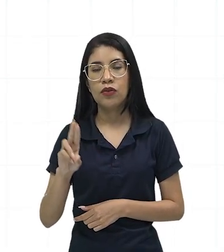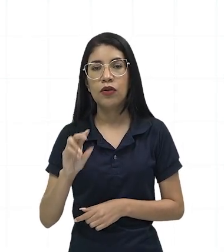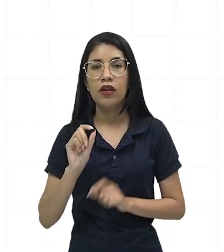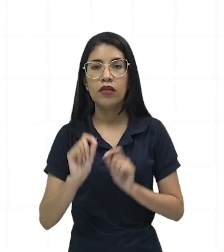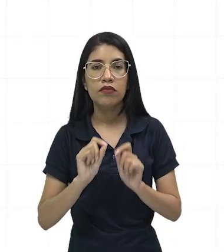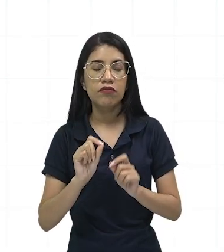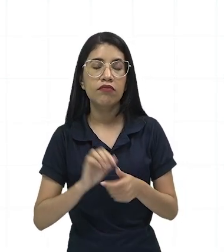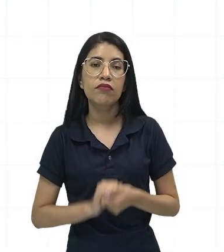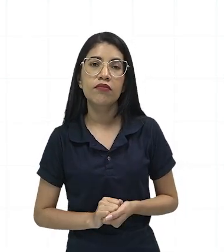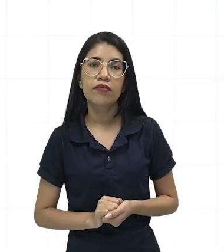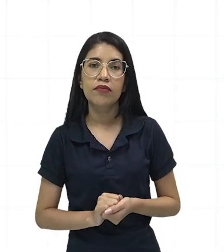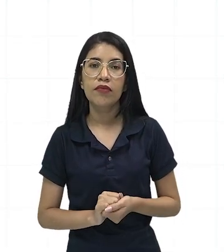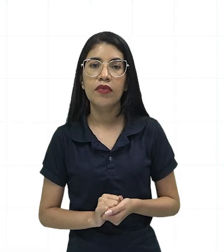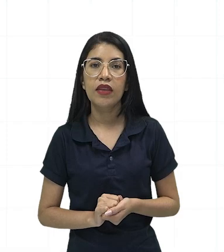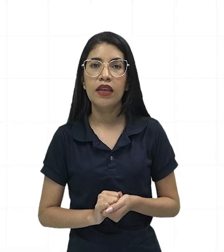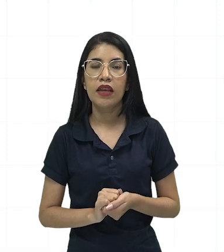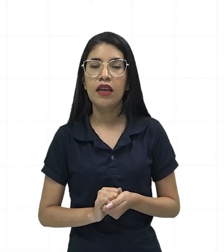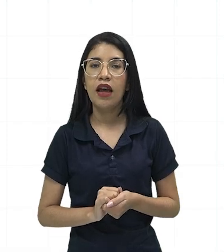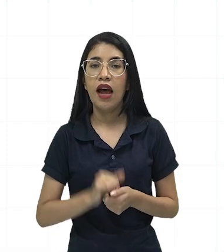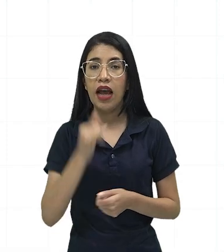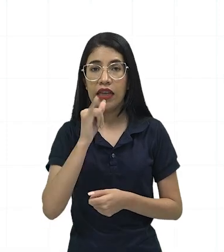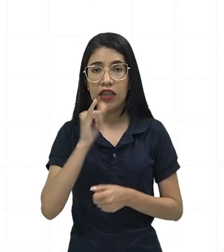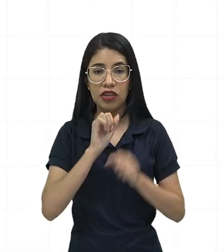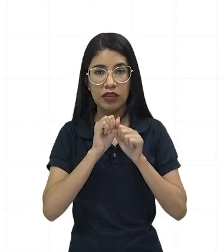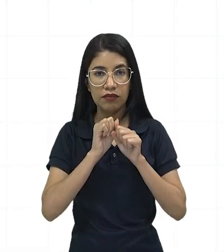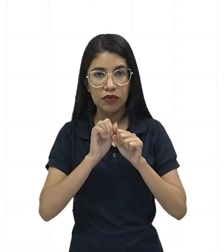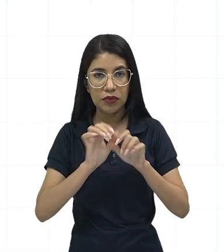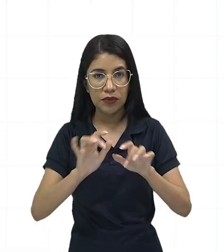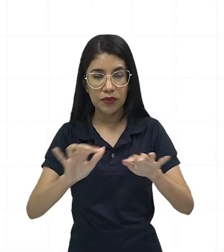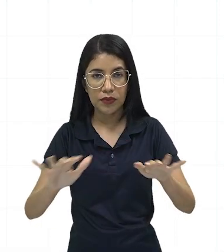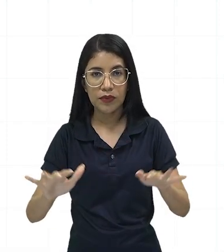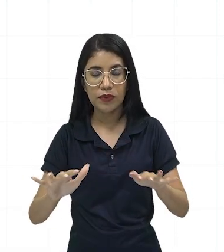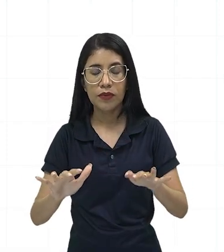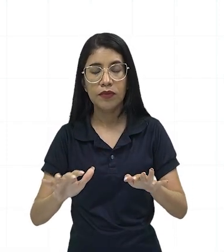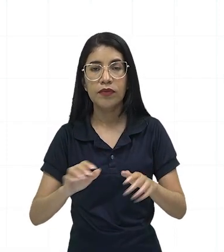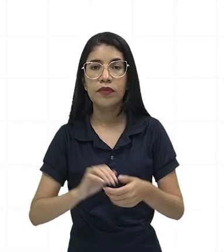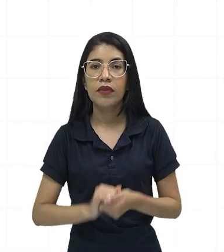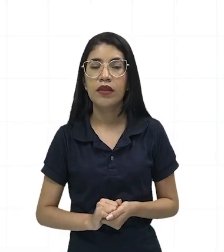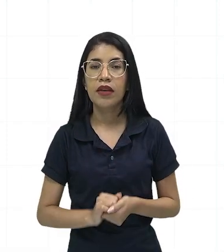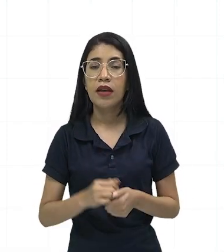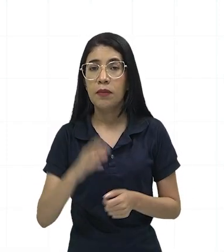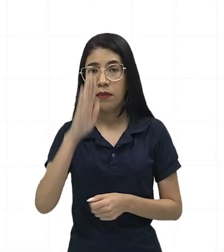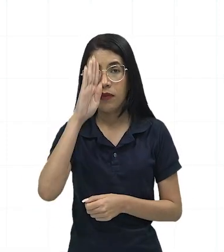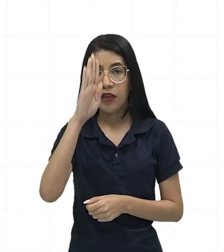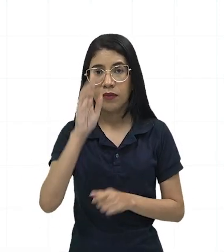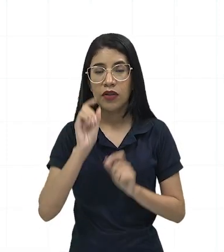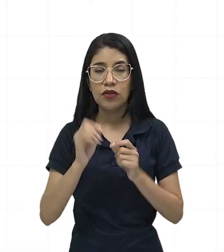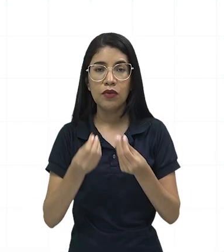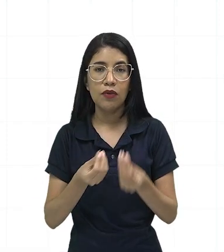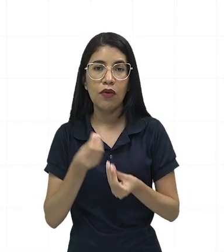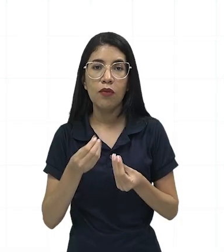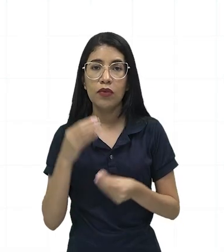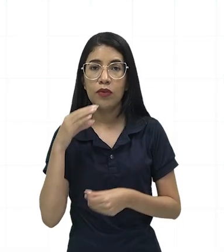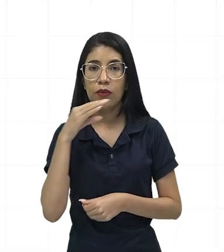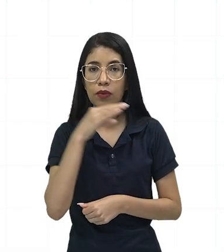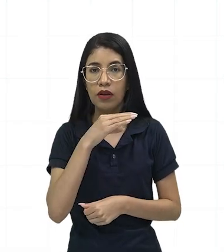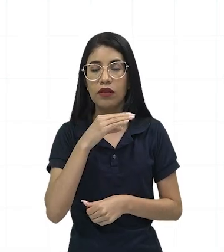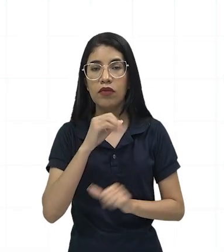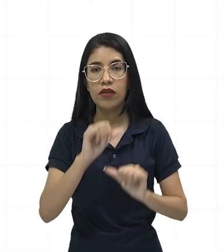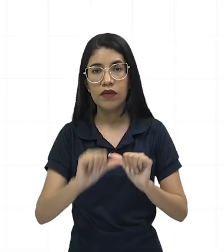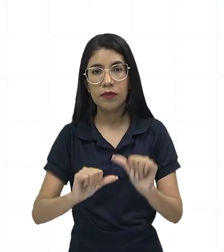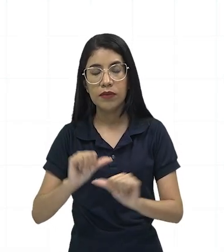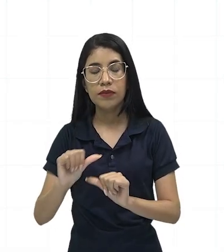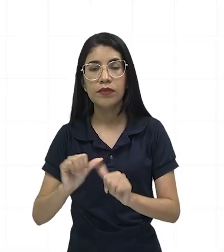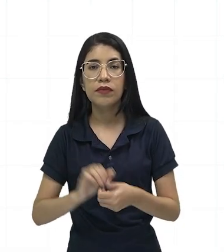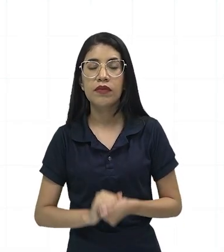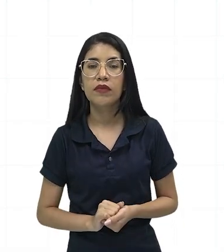aqueles que dissipam energia elétrica exclusivamente na forma de calor, né? Que esse fenômeno a